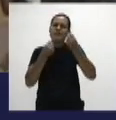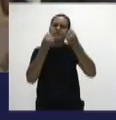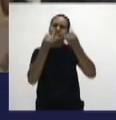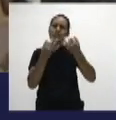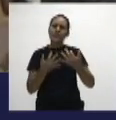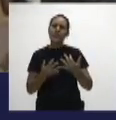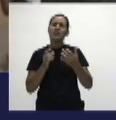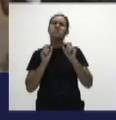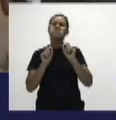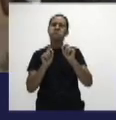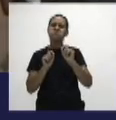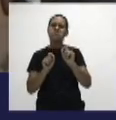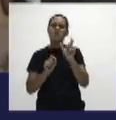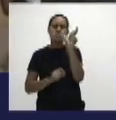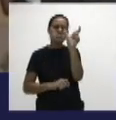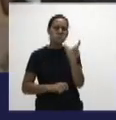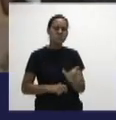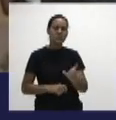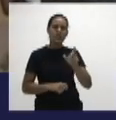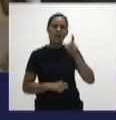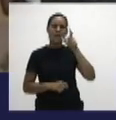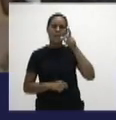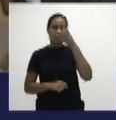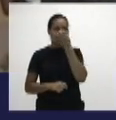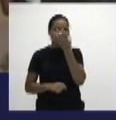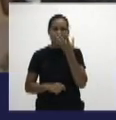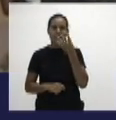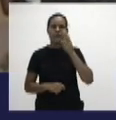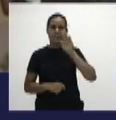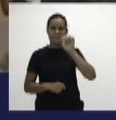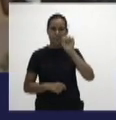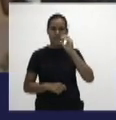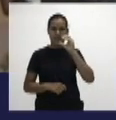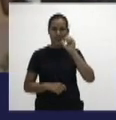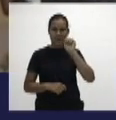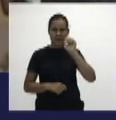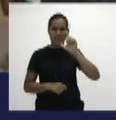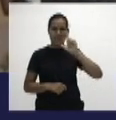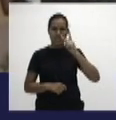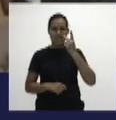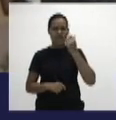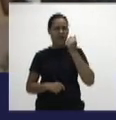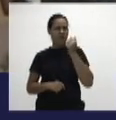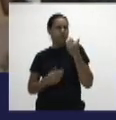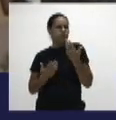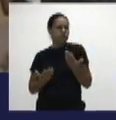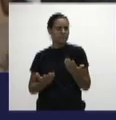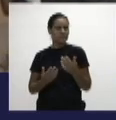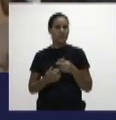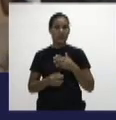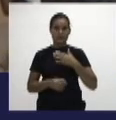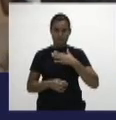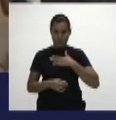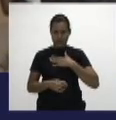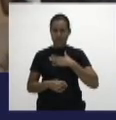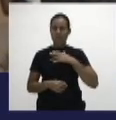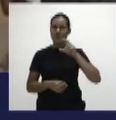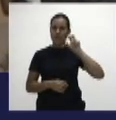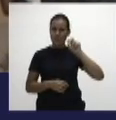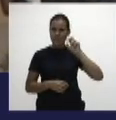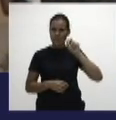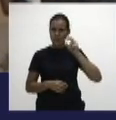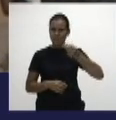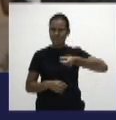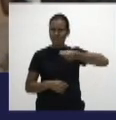toscamente conta a tua história quem é o palhaço bacalhau bom o palhaço bacalhau eh tinha uma paixão muito grande por circo